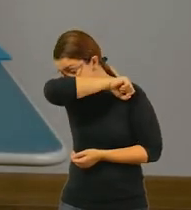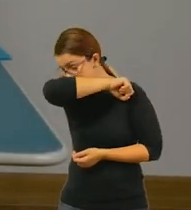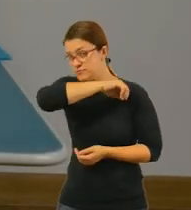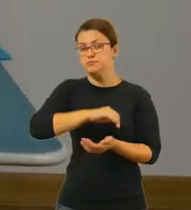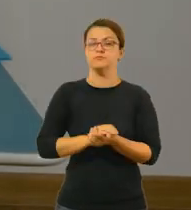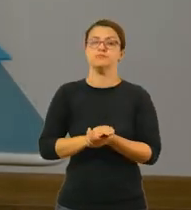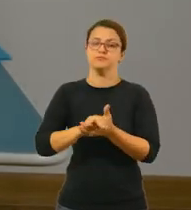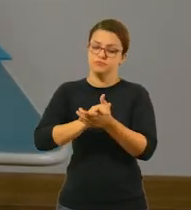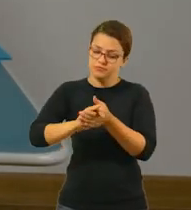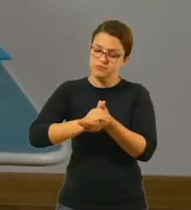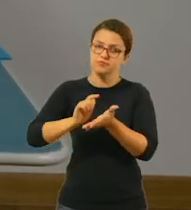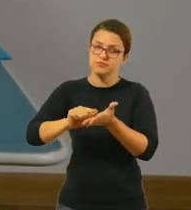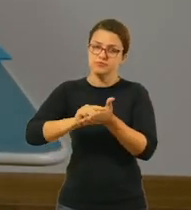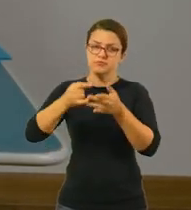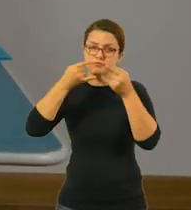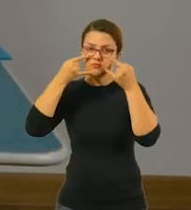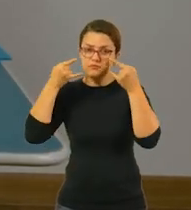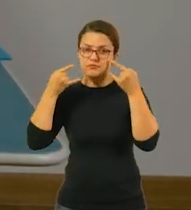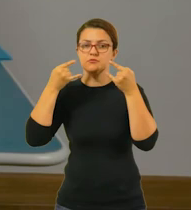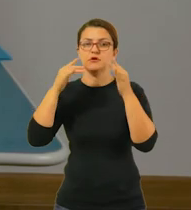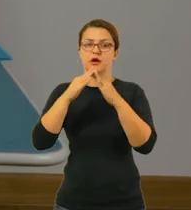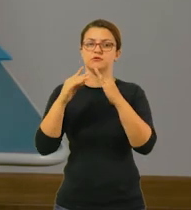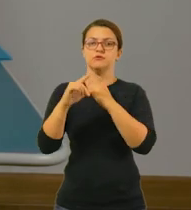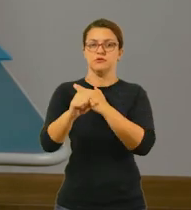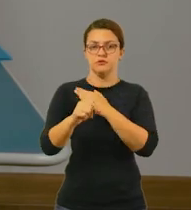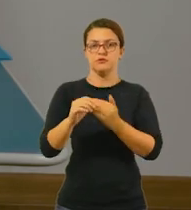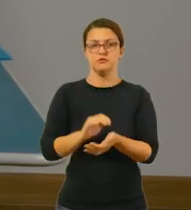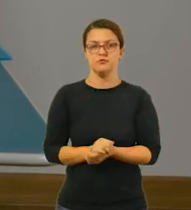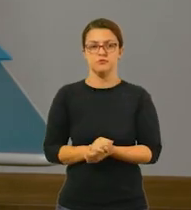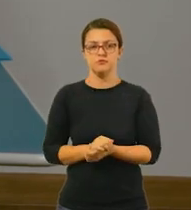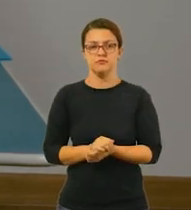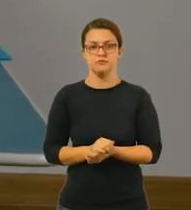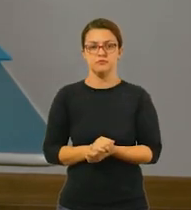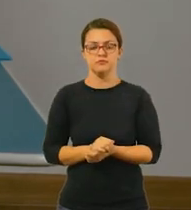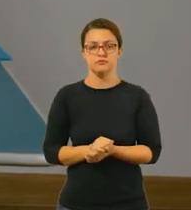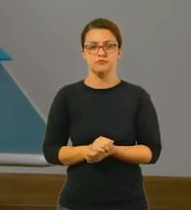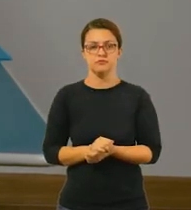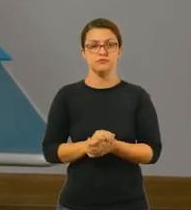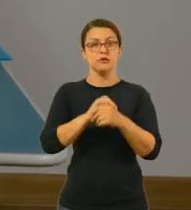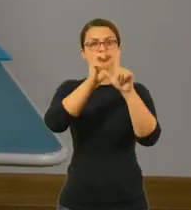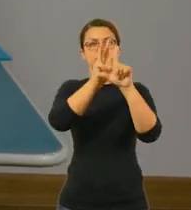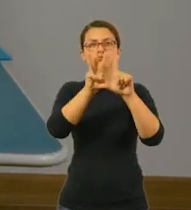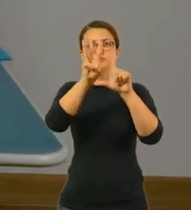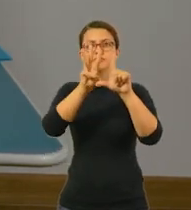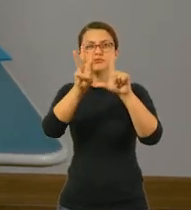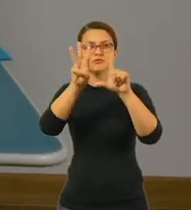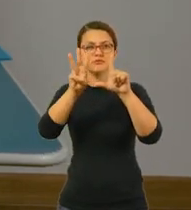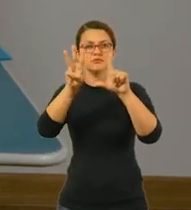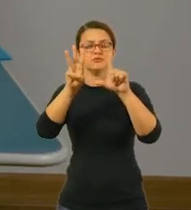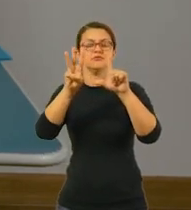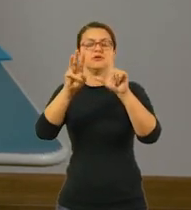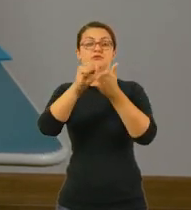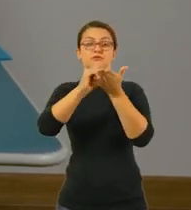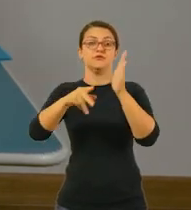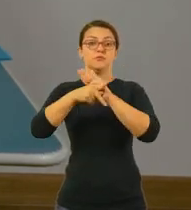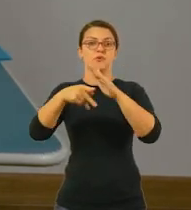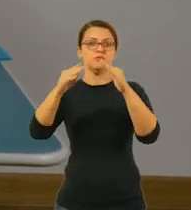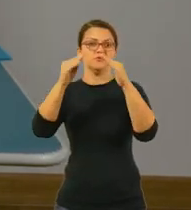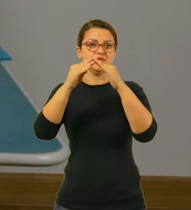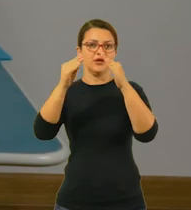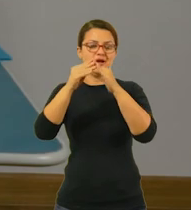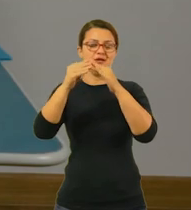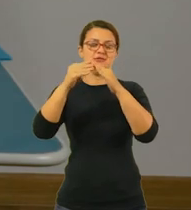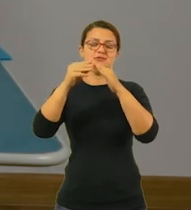Lavem bem as mãos, usa máscara se for sair de casa e entra lá no link do Lição de Casa, que